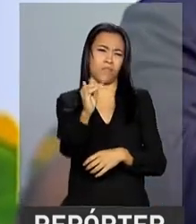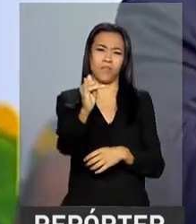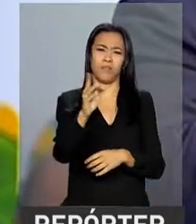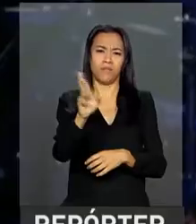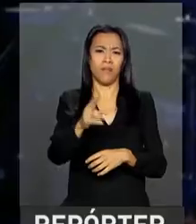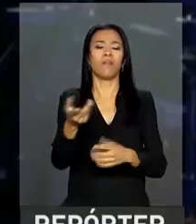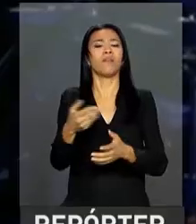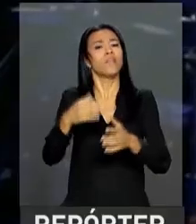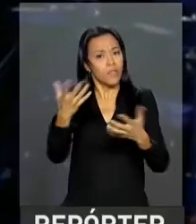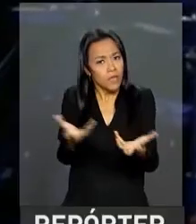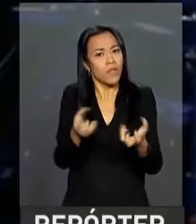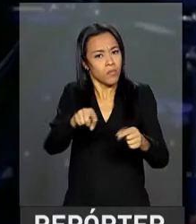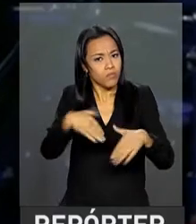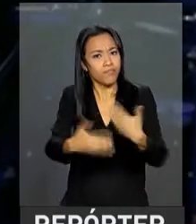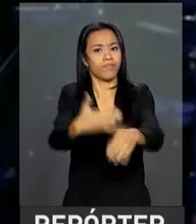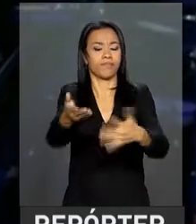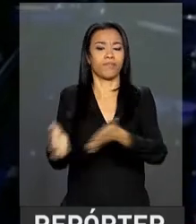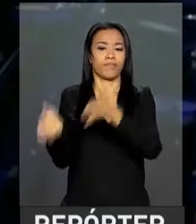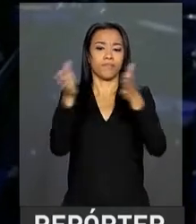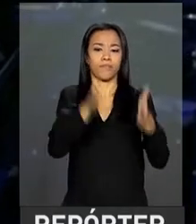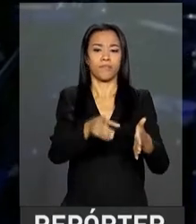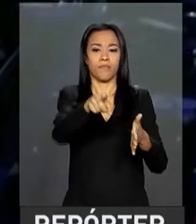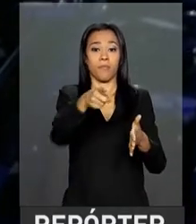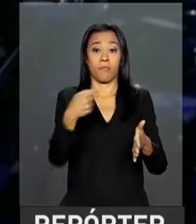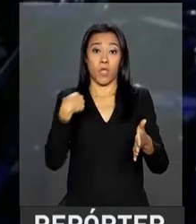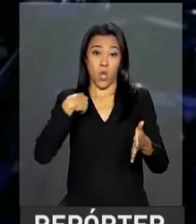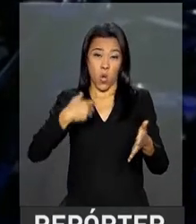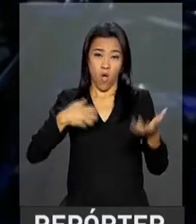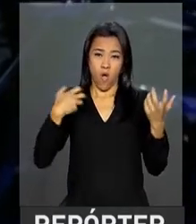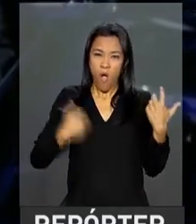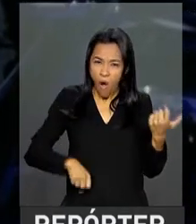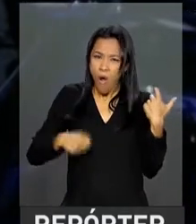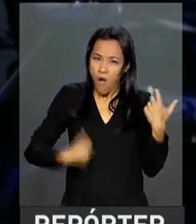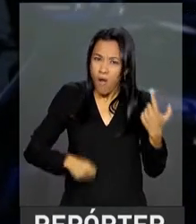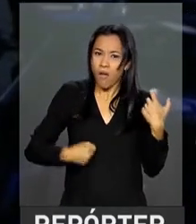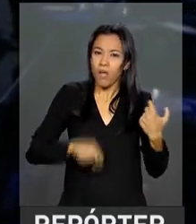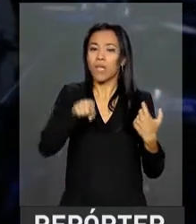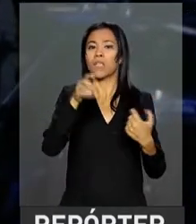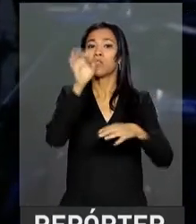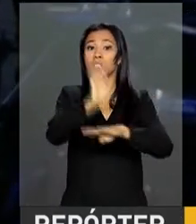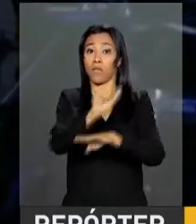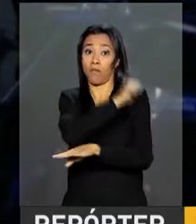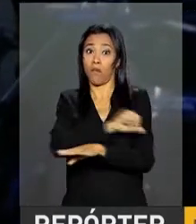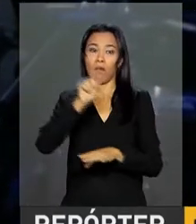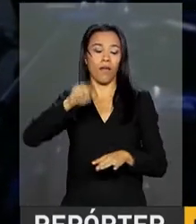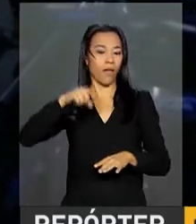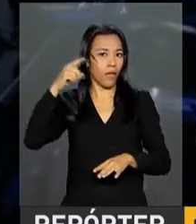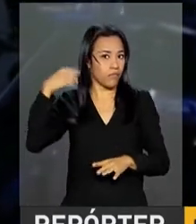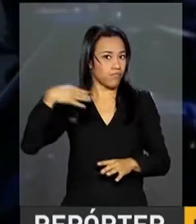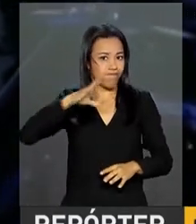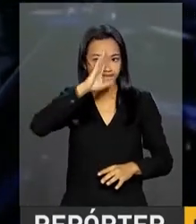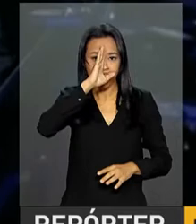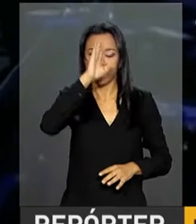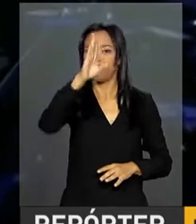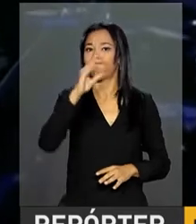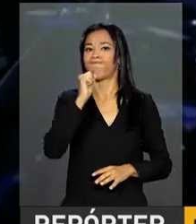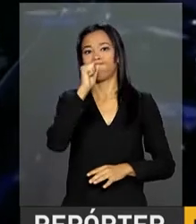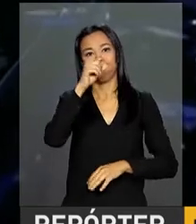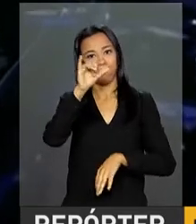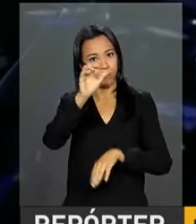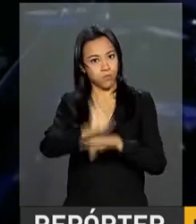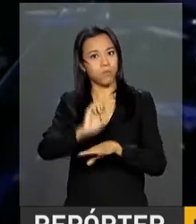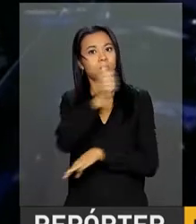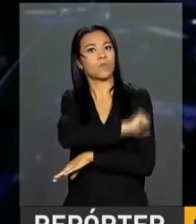avançar o rock in rio é um dos maiores eventos de música não só do brasil como do mundo inteiro e isso só mostra o potencial